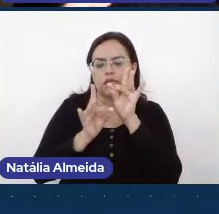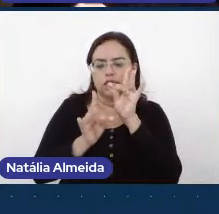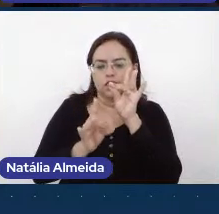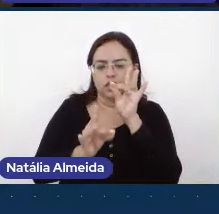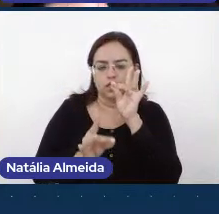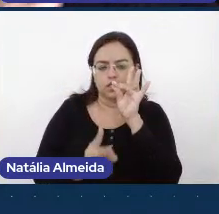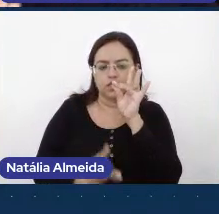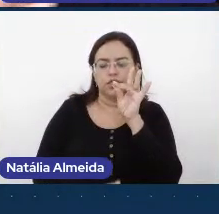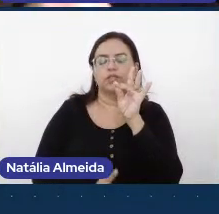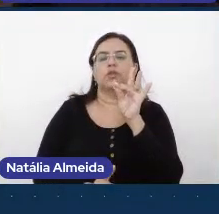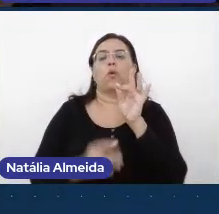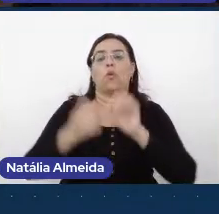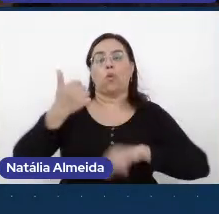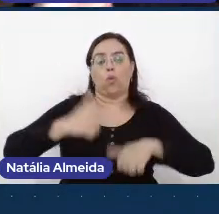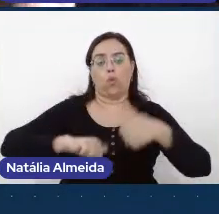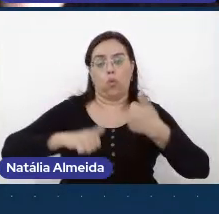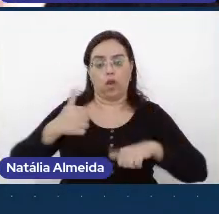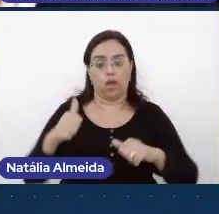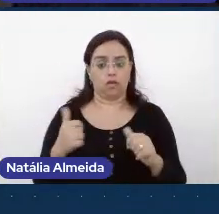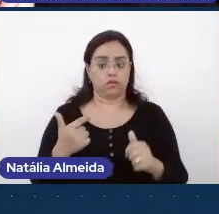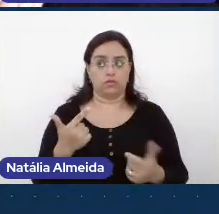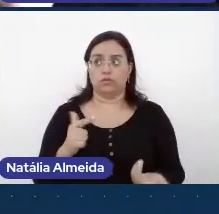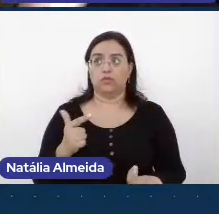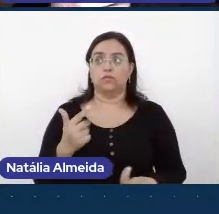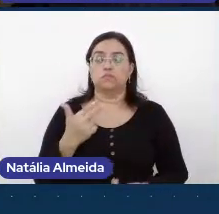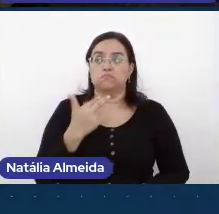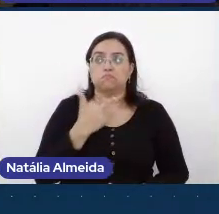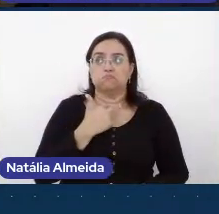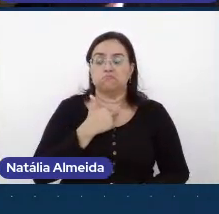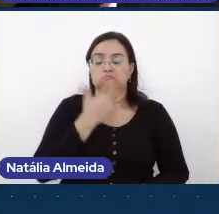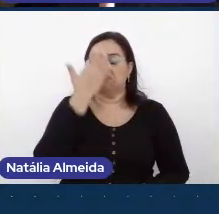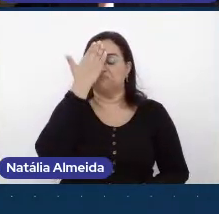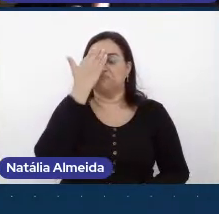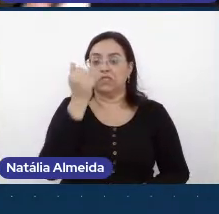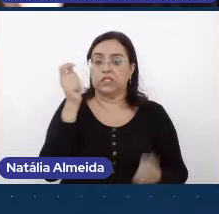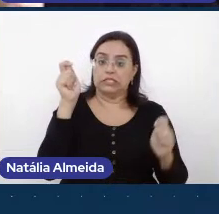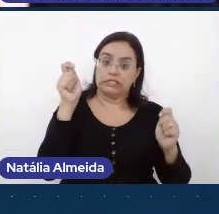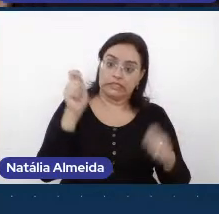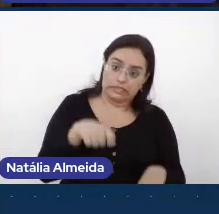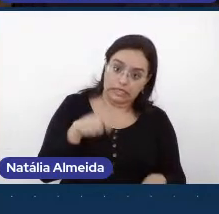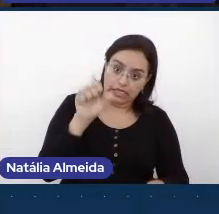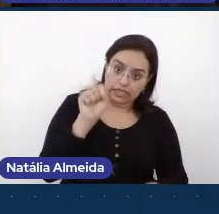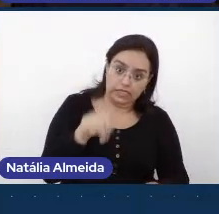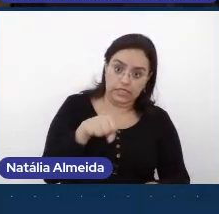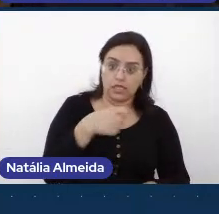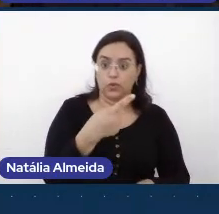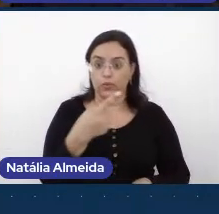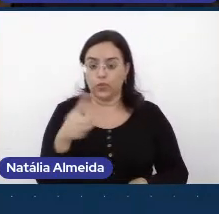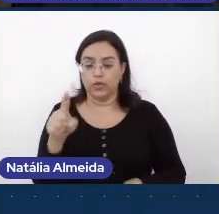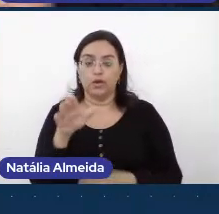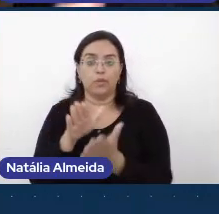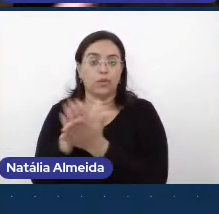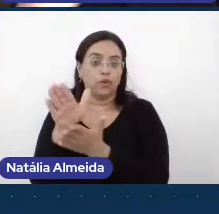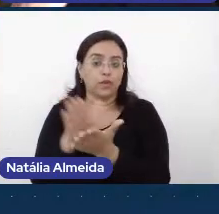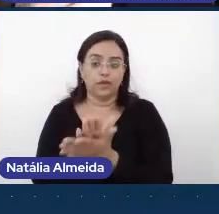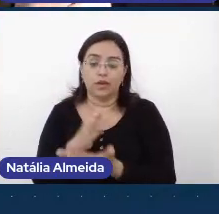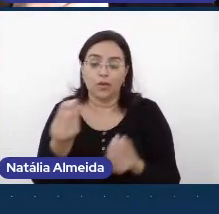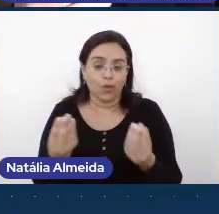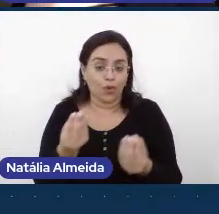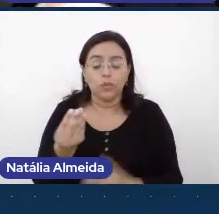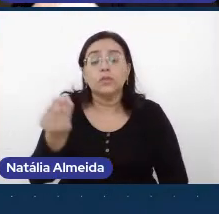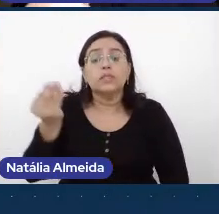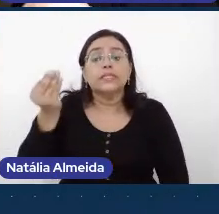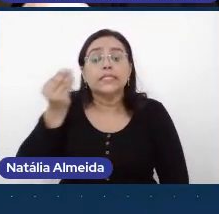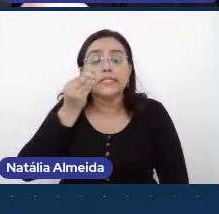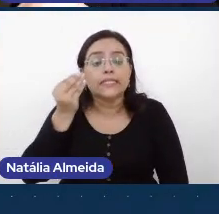critérios de qualidade, não há como saber se o artigo tem potencial ou não, né, para publicação, a não ser se a gente submeter à revista. Por isso que eu digo,